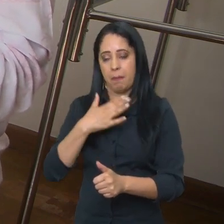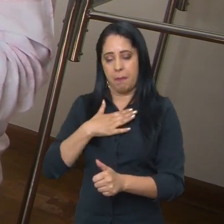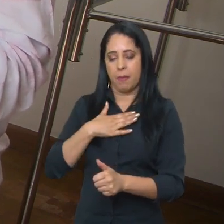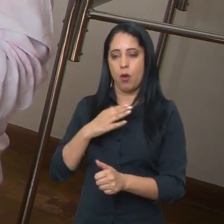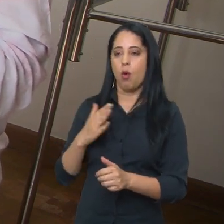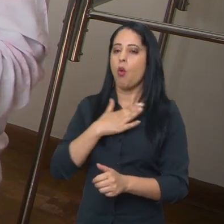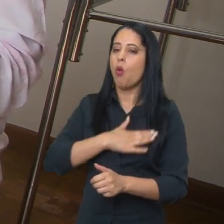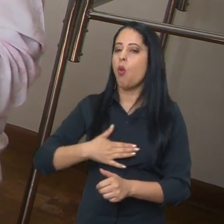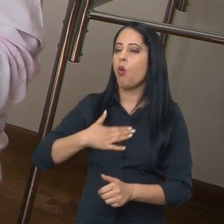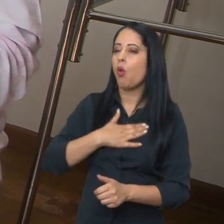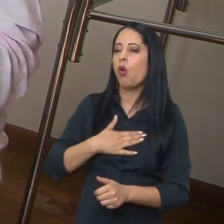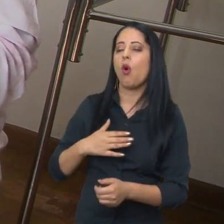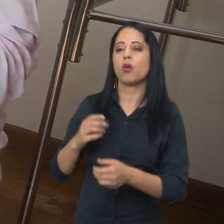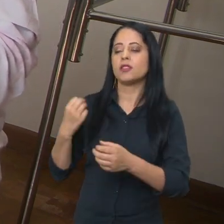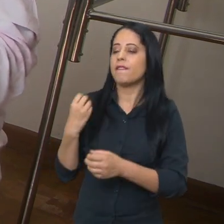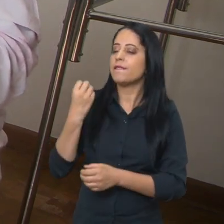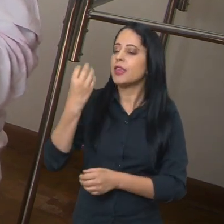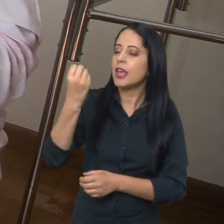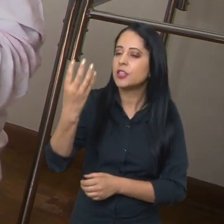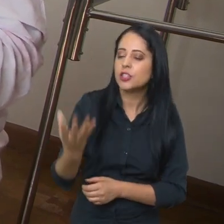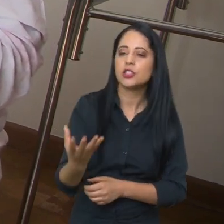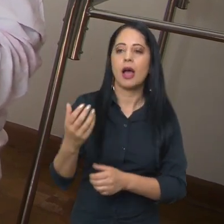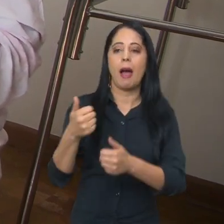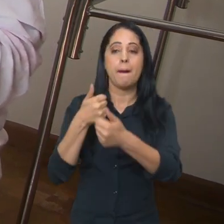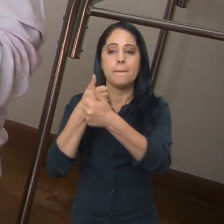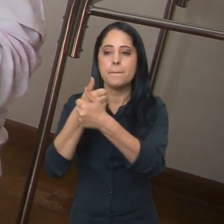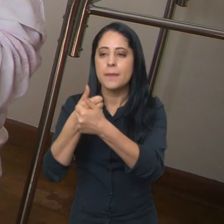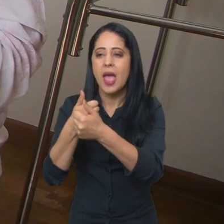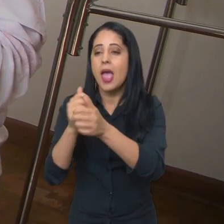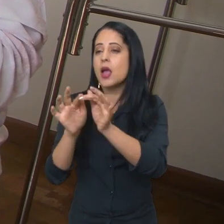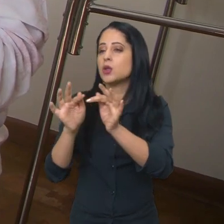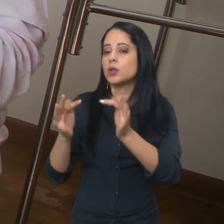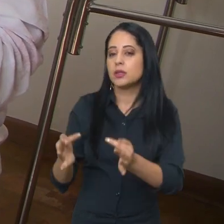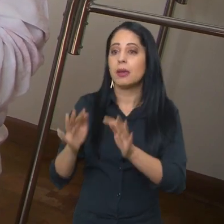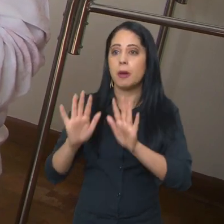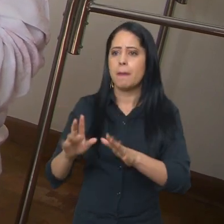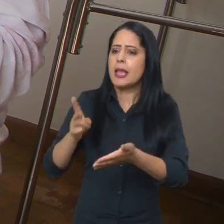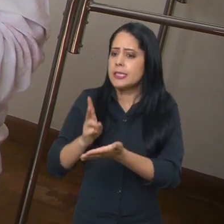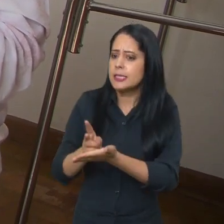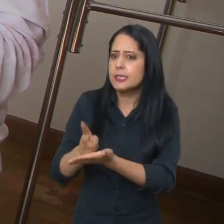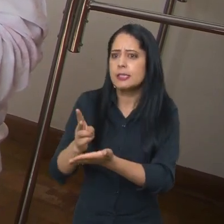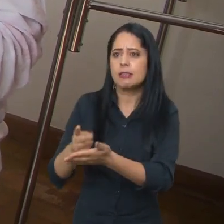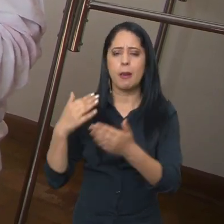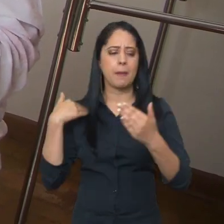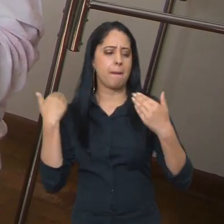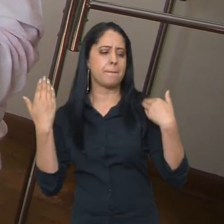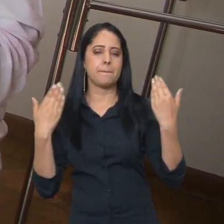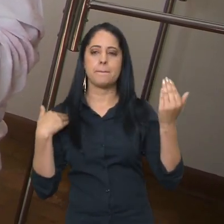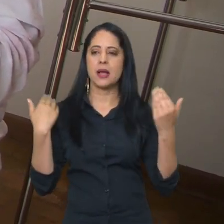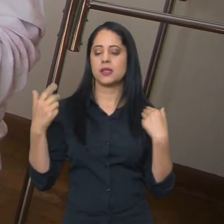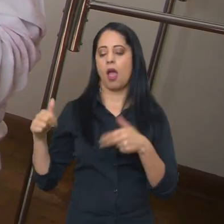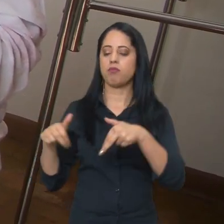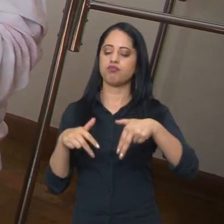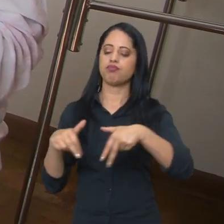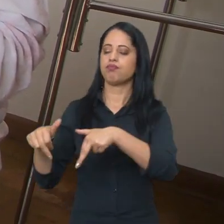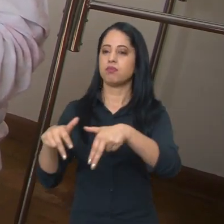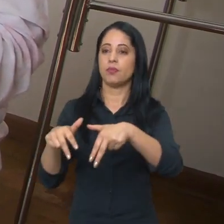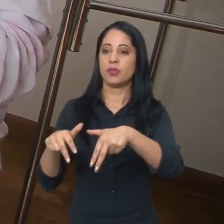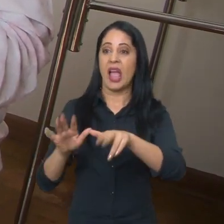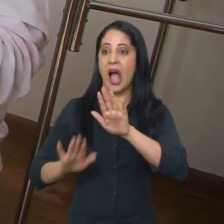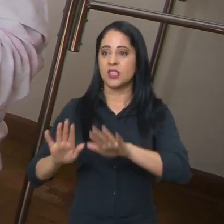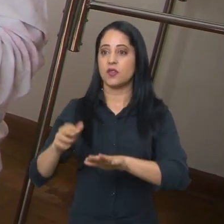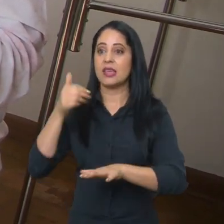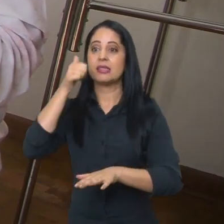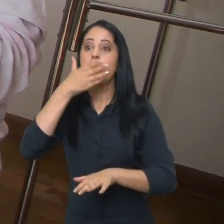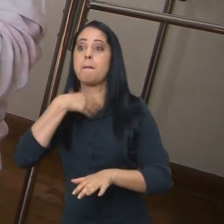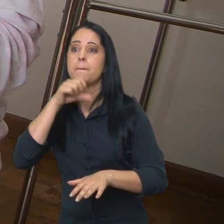mãe? Eles viajavam muito, viagens curtas, viagens simples, mas eles gostavam muito de sair, de passear. Então, às vezes, meu